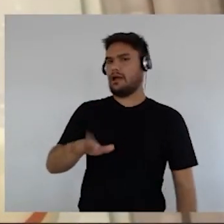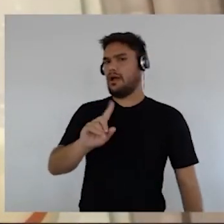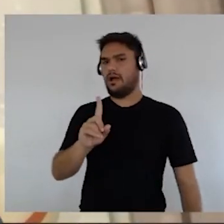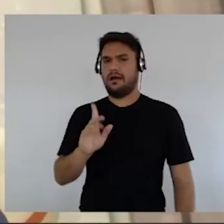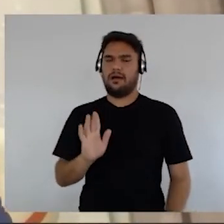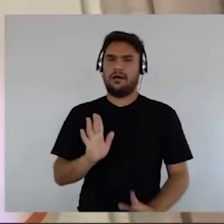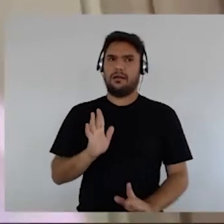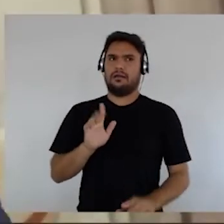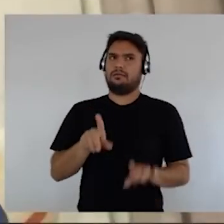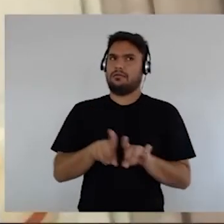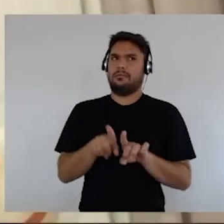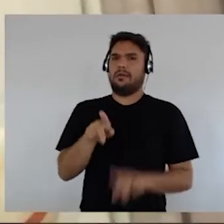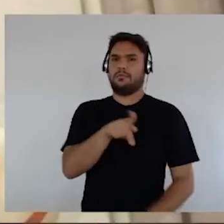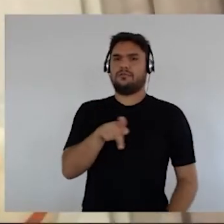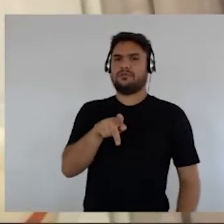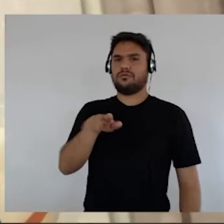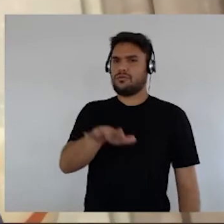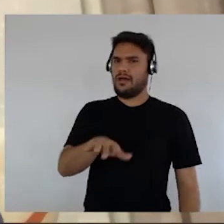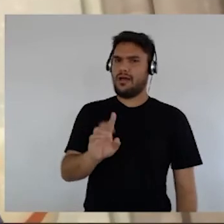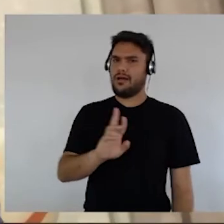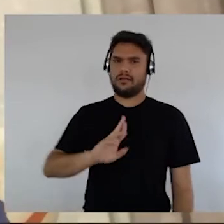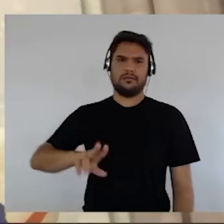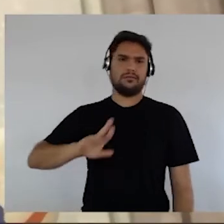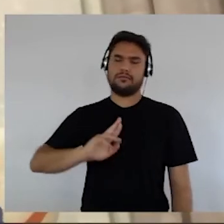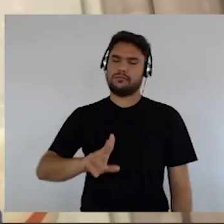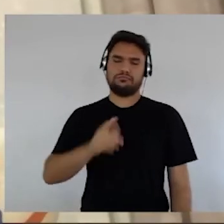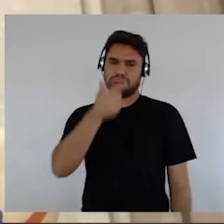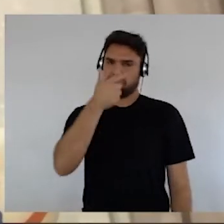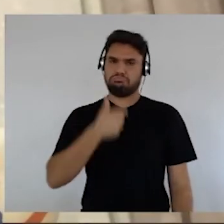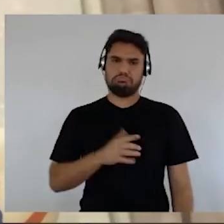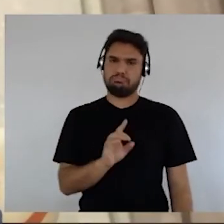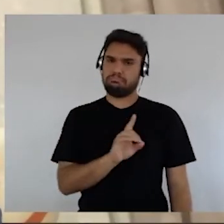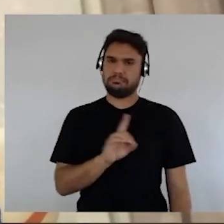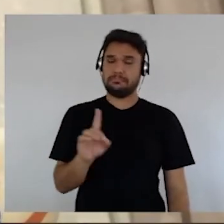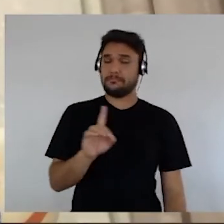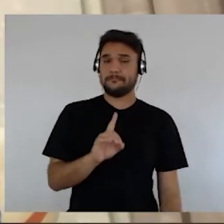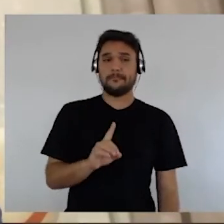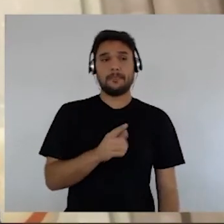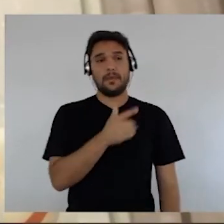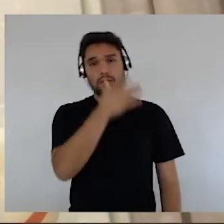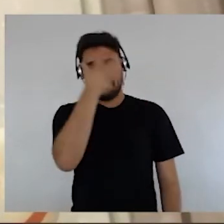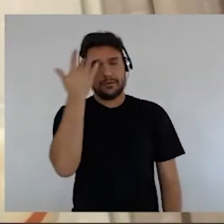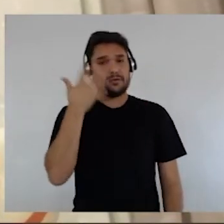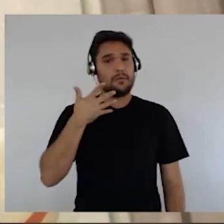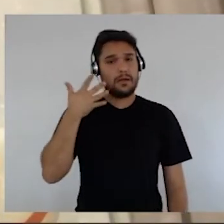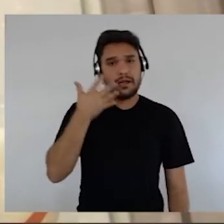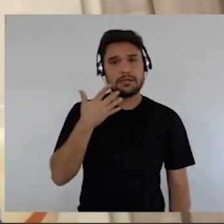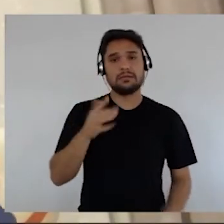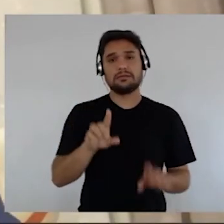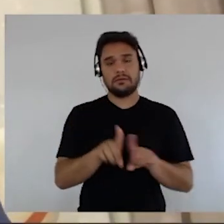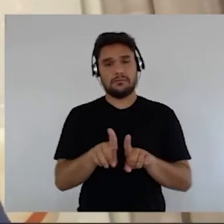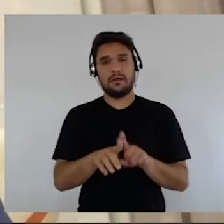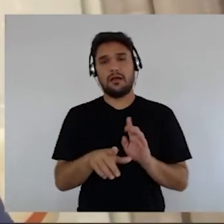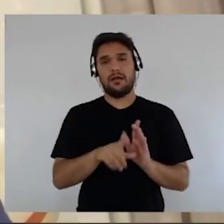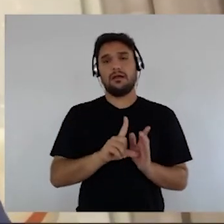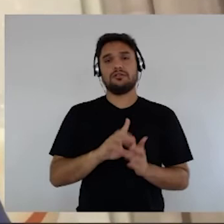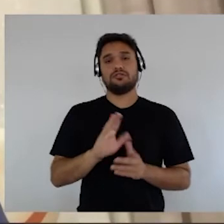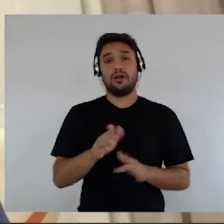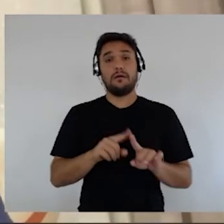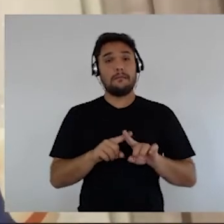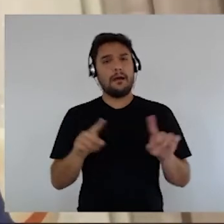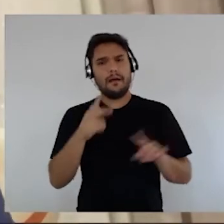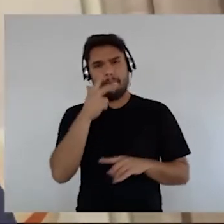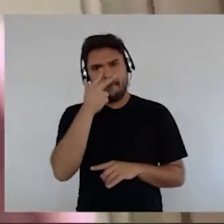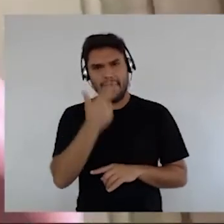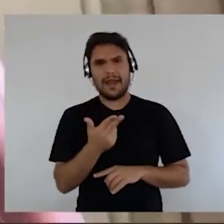nem professor da área, como sucede com os ilustres palestrantes que me antecederam, mas